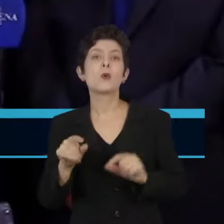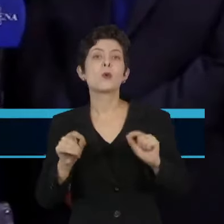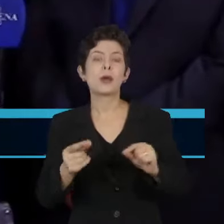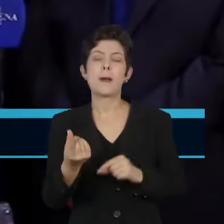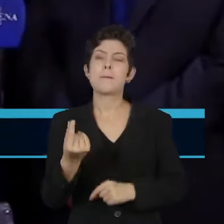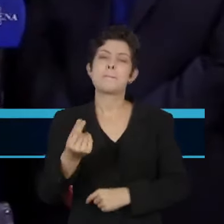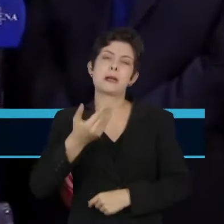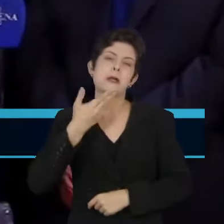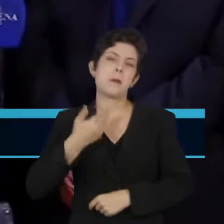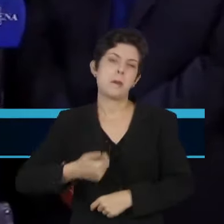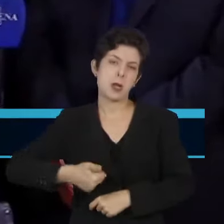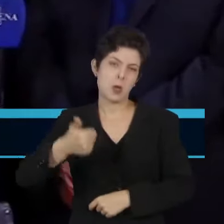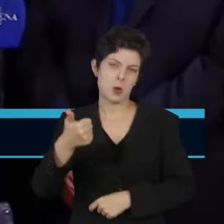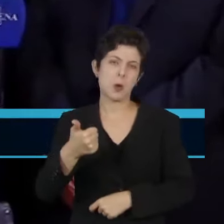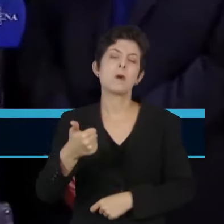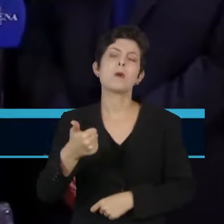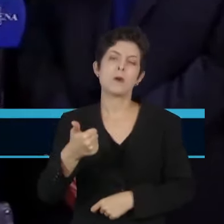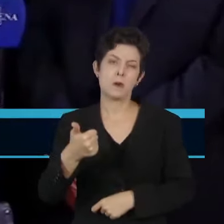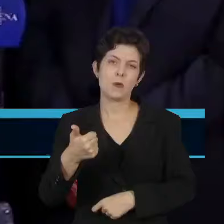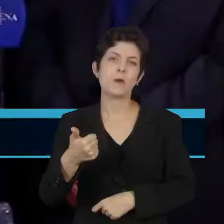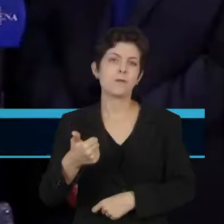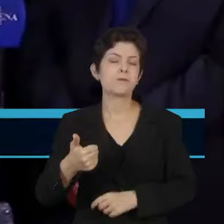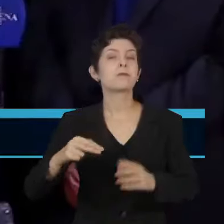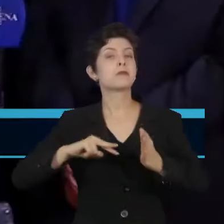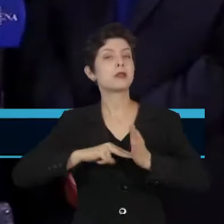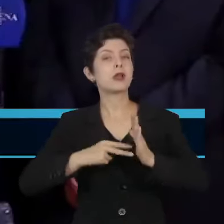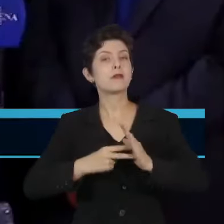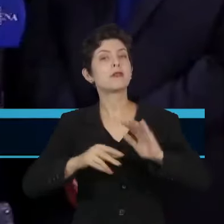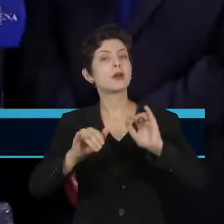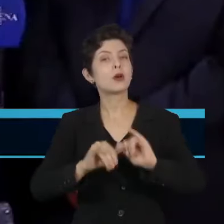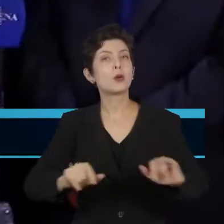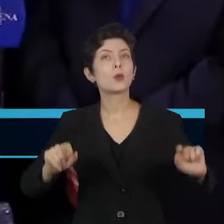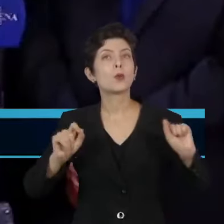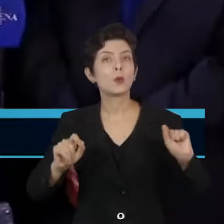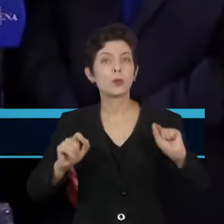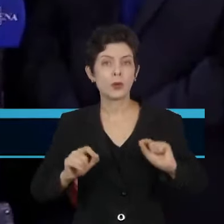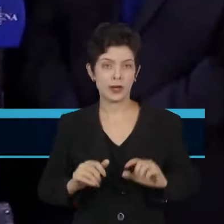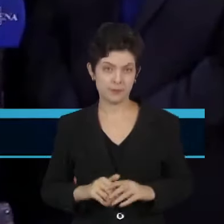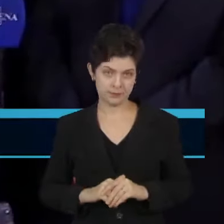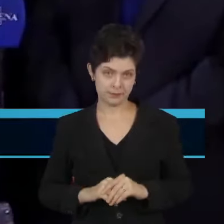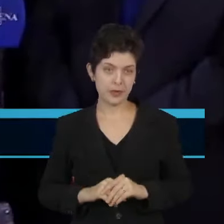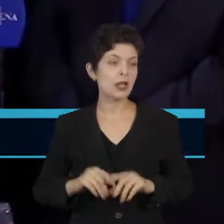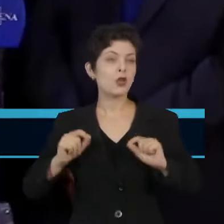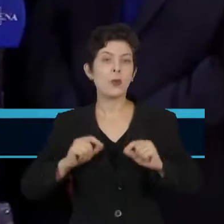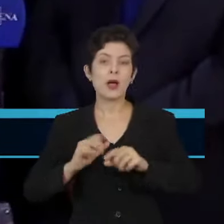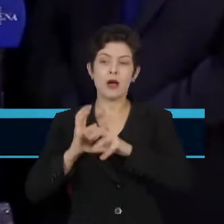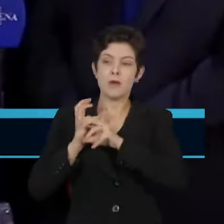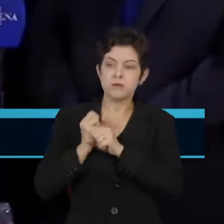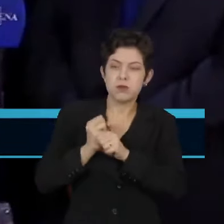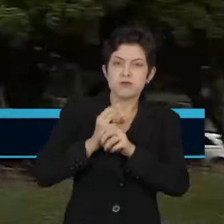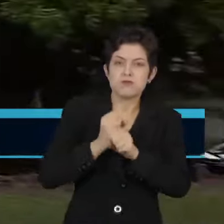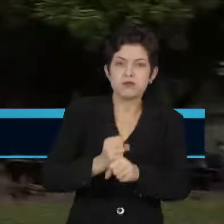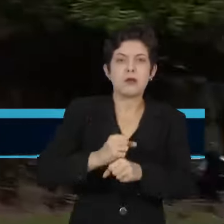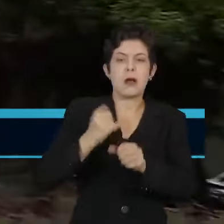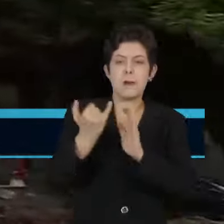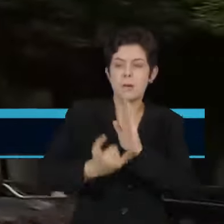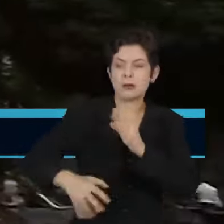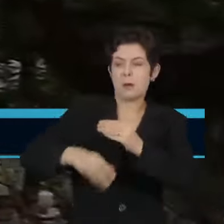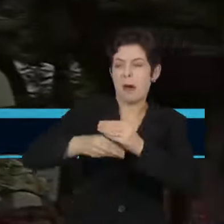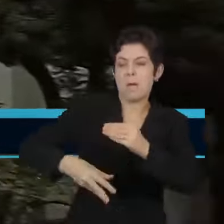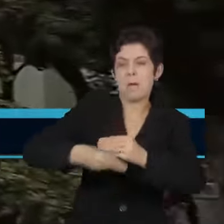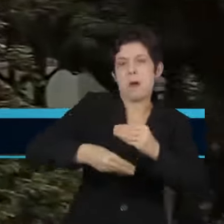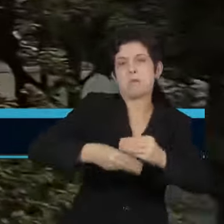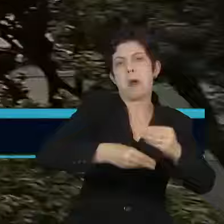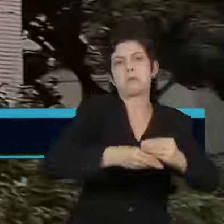preço melhor. Isso significa dizer que não haverá cumulatividade nos impostos. Detalhes